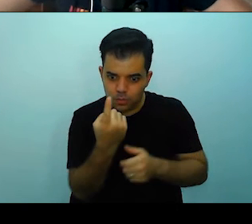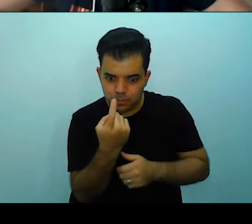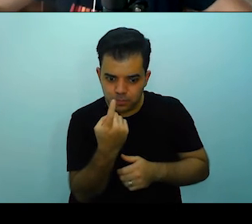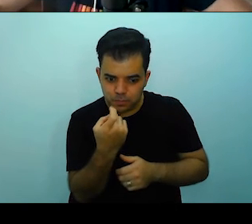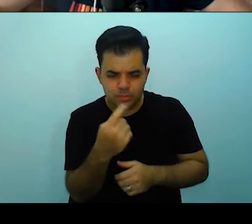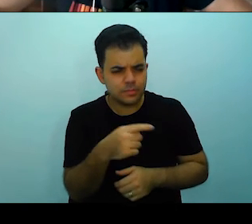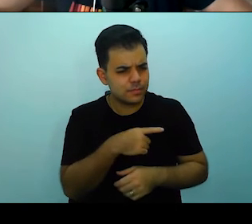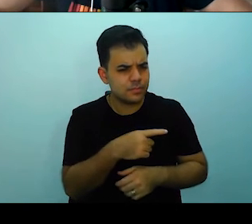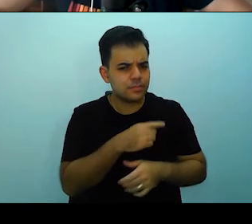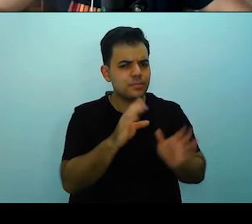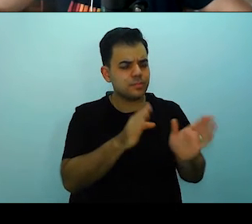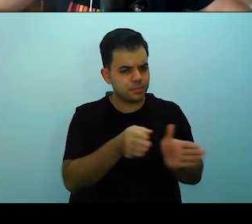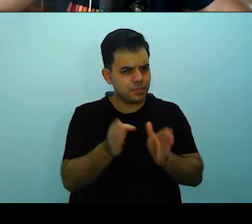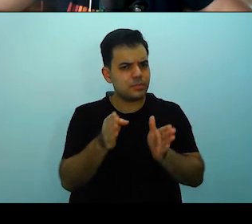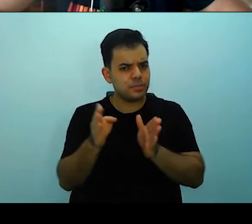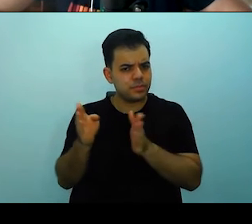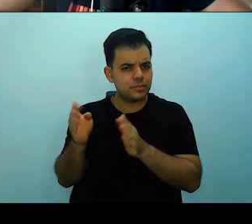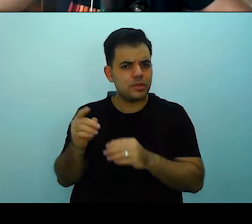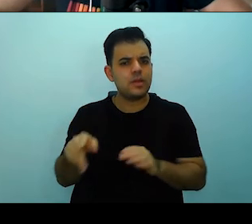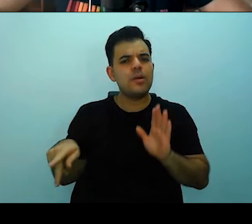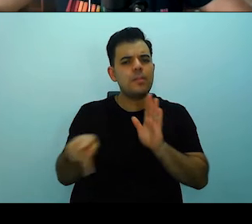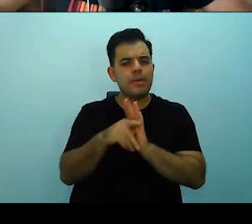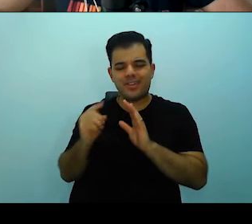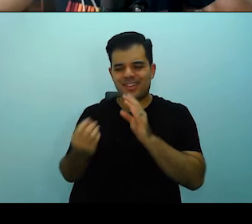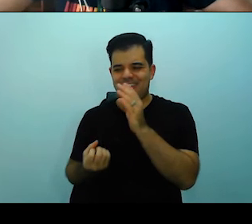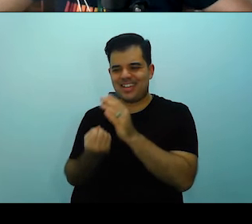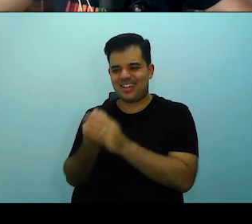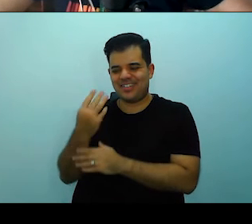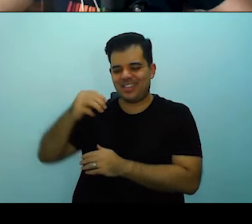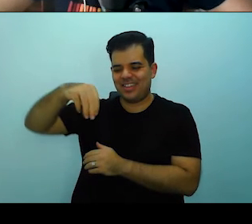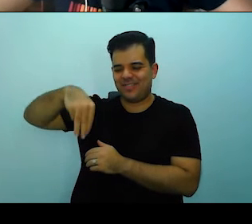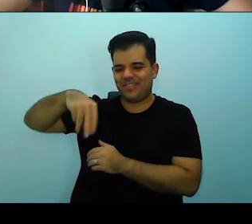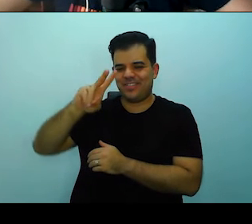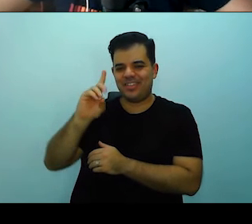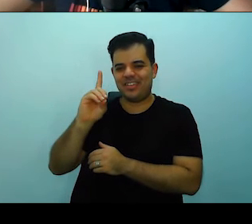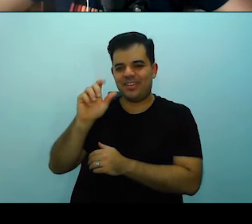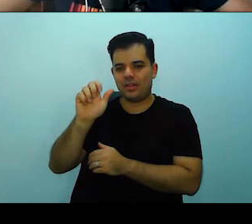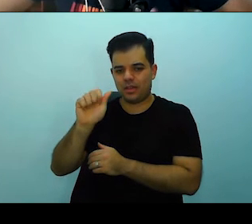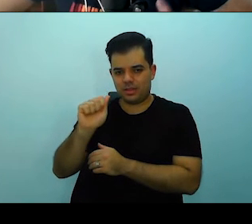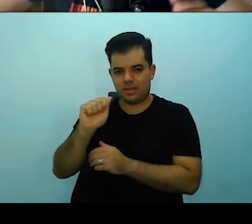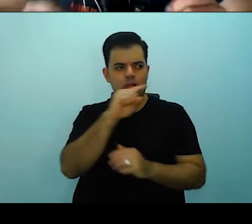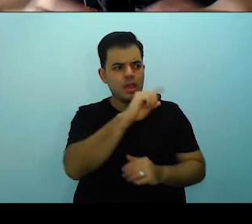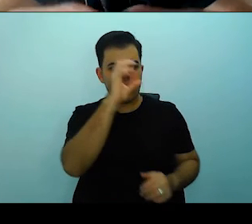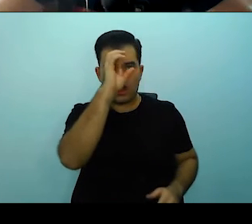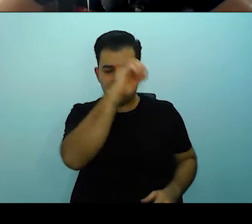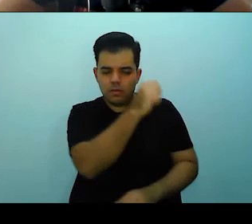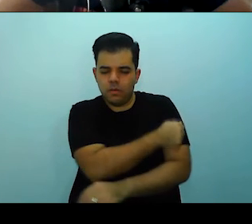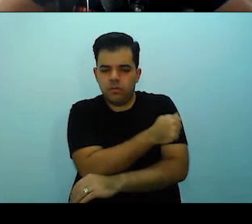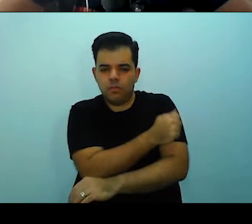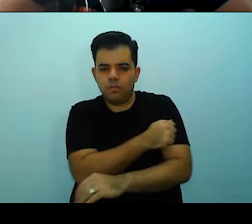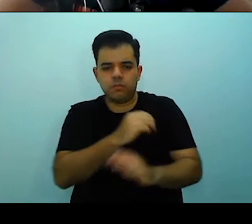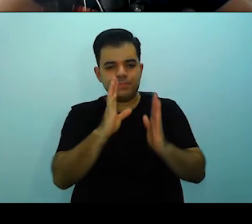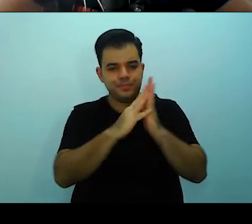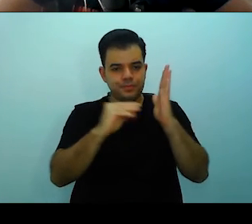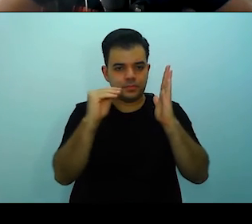pode ser observado até com base na história do criador do NVDA. Se o aluno aprende a lógica de programação, com o tempo ele encontra as